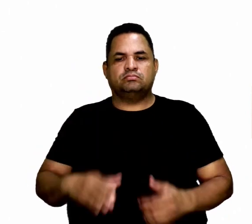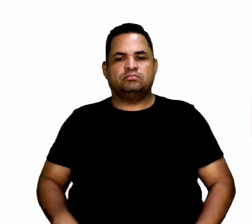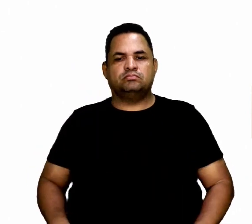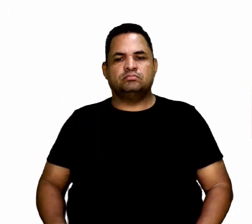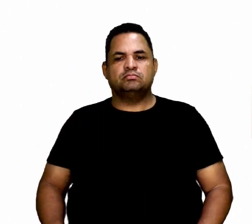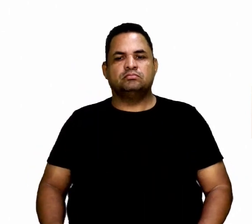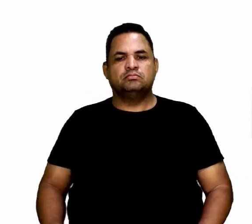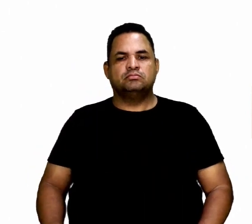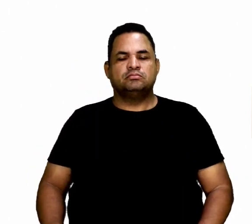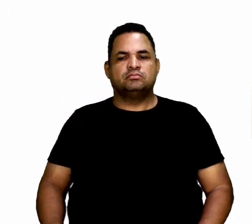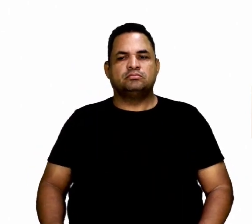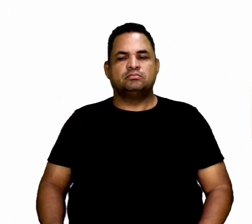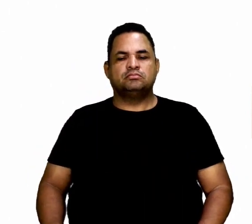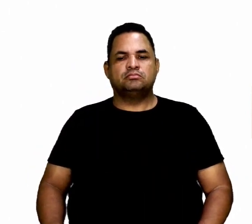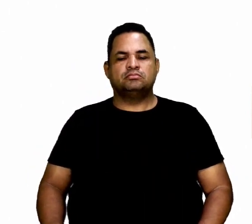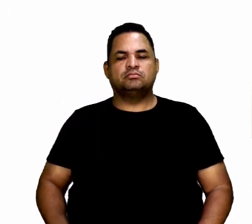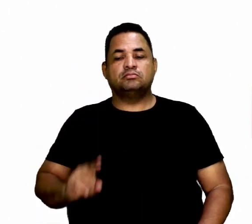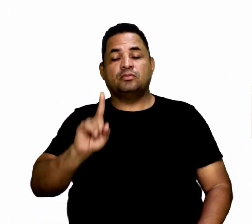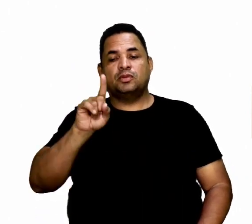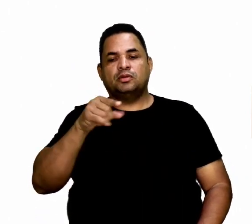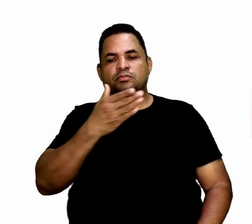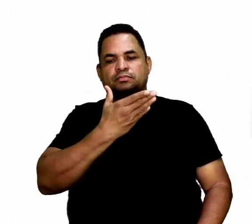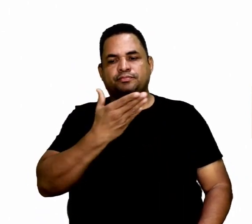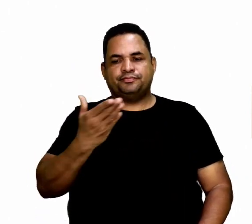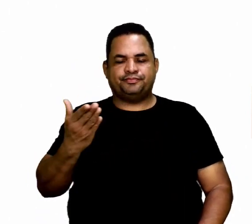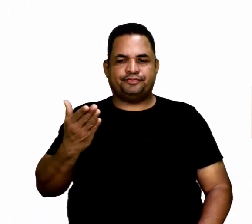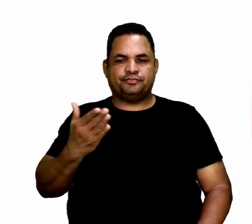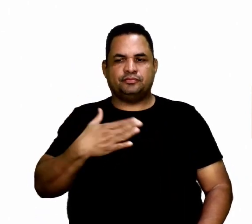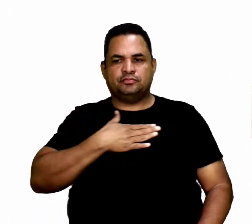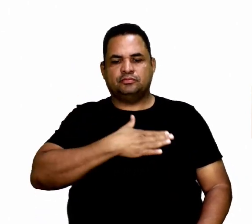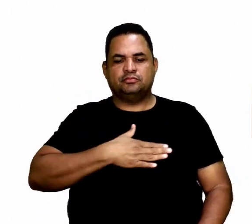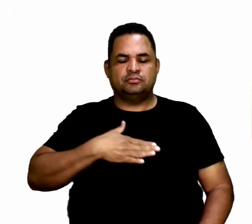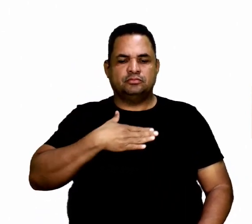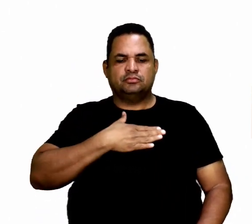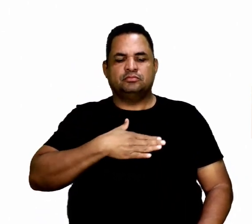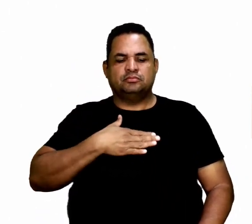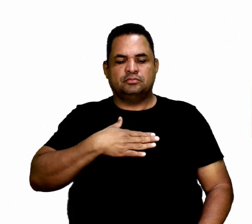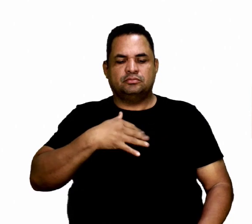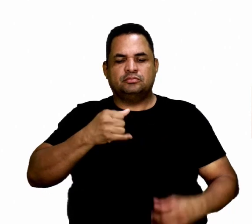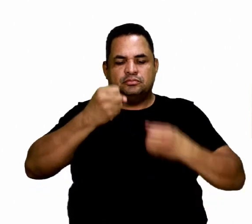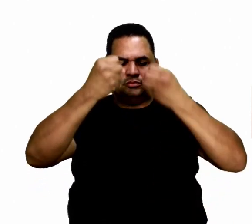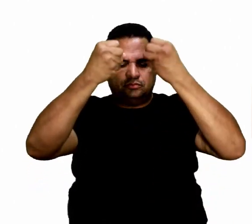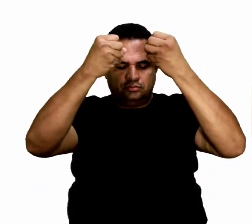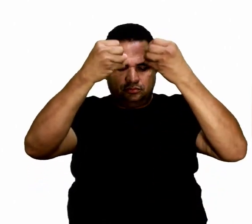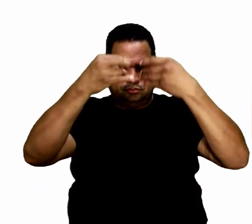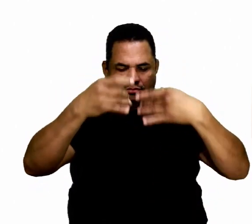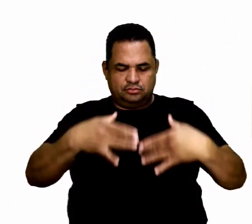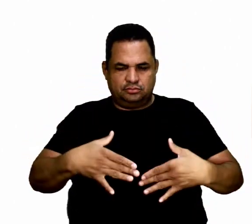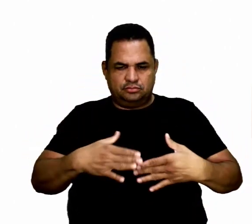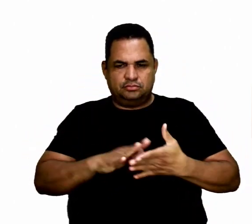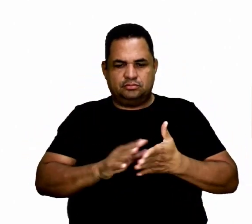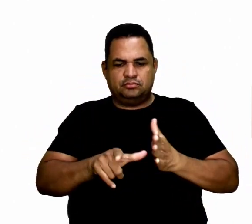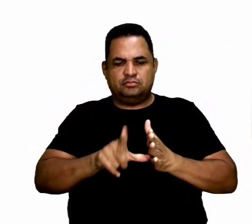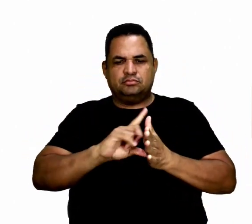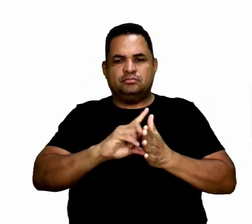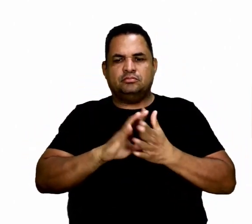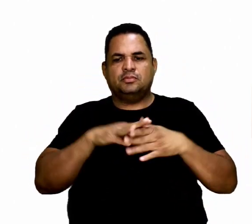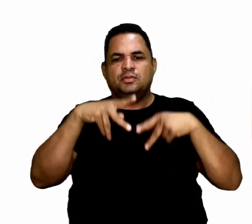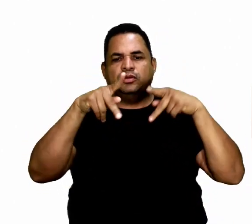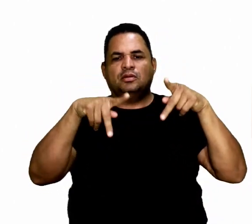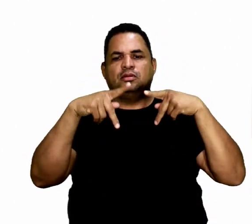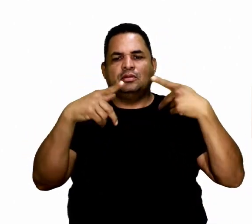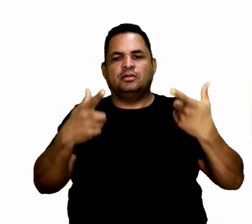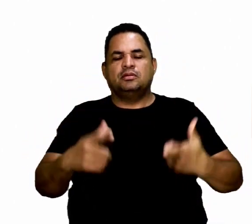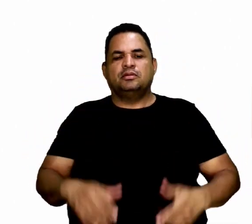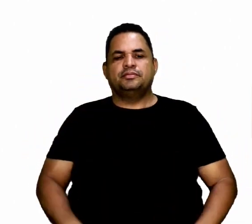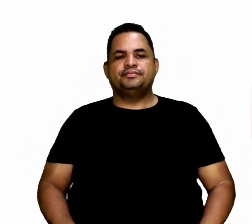tecido linfático, pessoal, ele né? Eu gosto sempre de dar uma prévia assim, de uma forma mais popular, né?